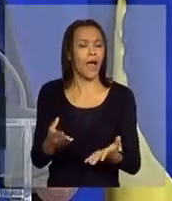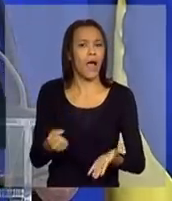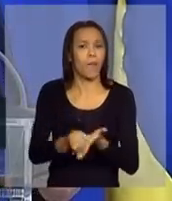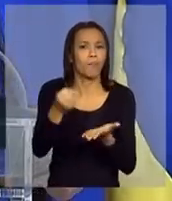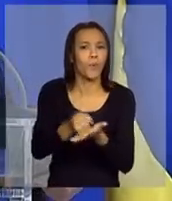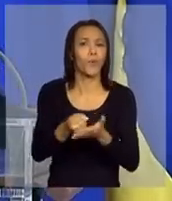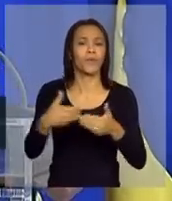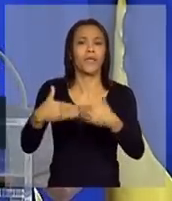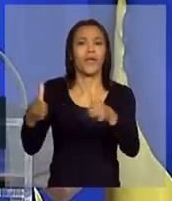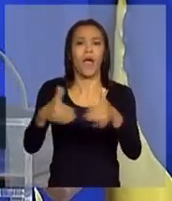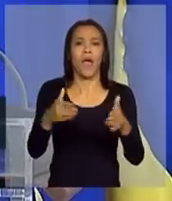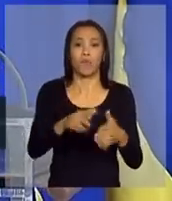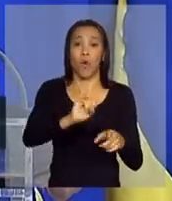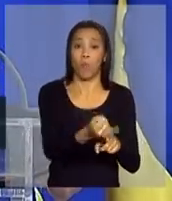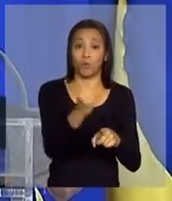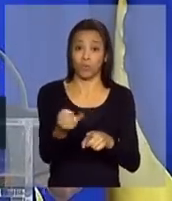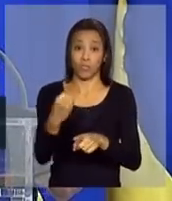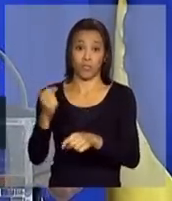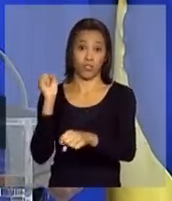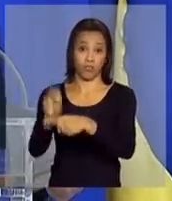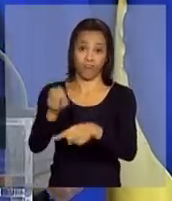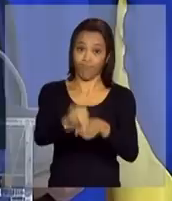gera empregos, que gera